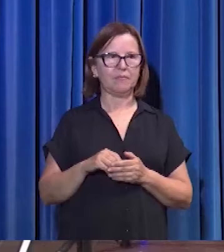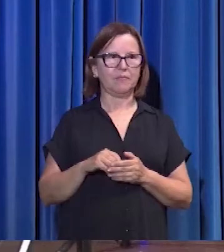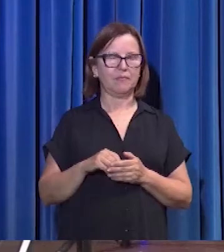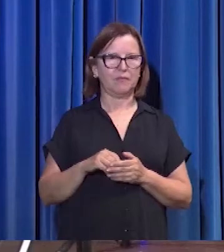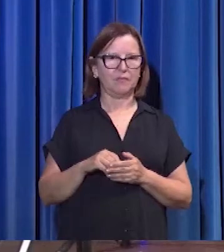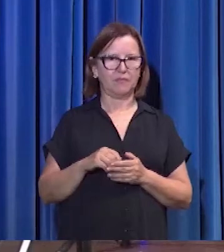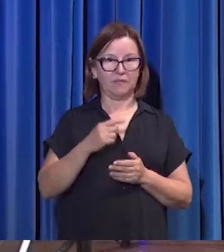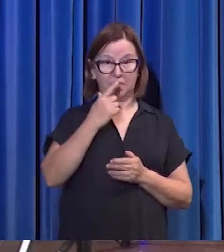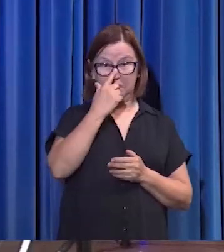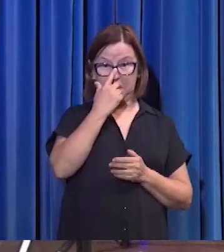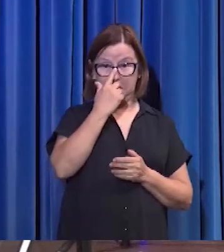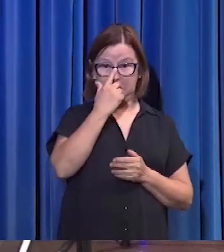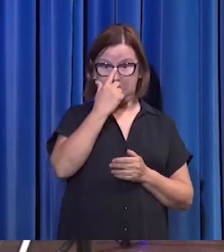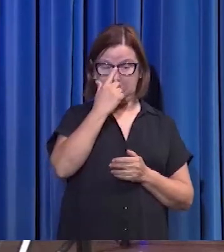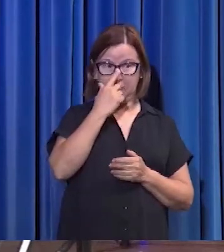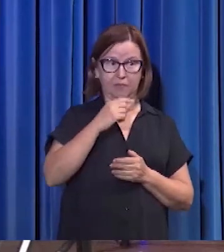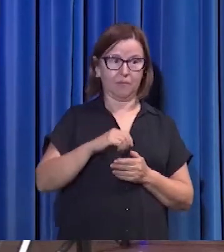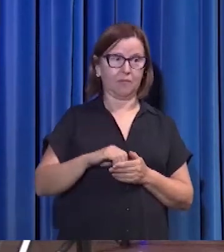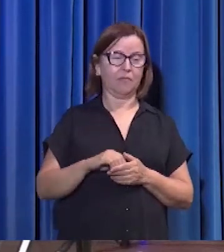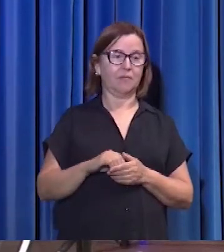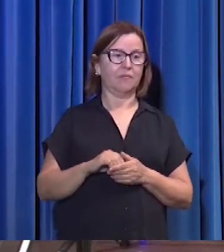tem alguma coisa em mim.